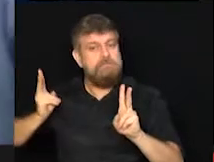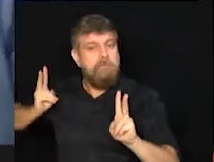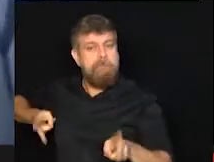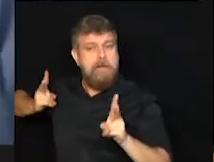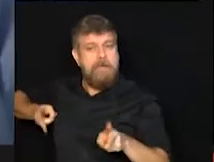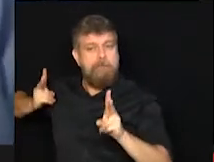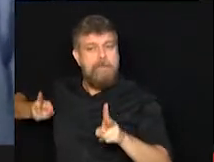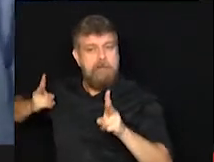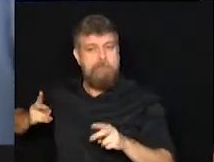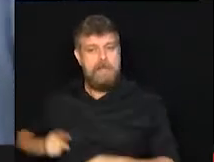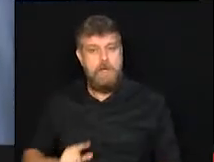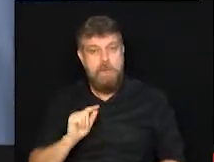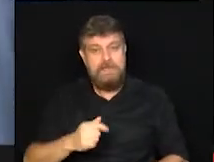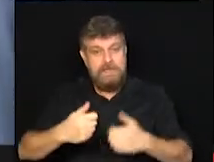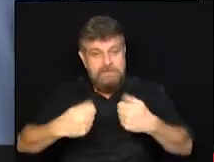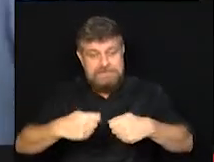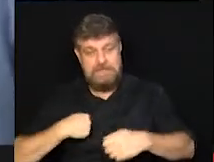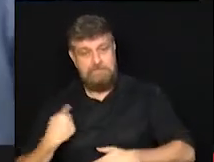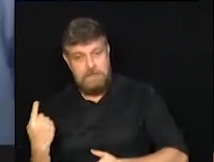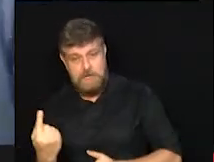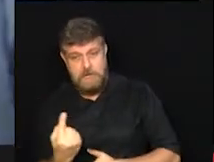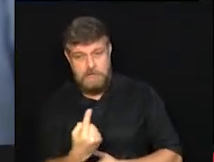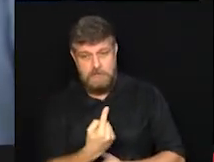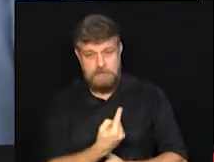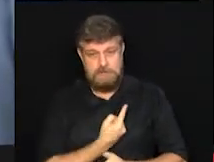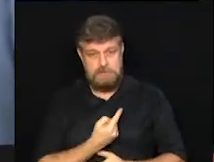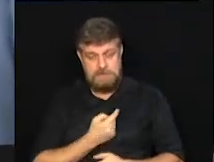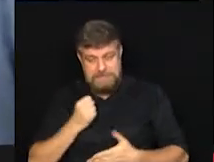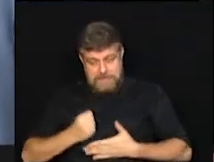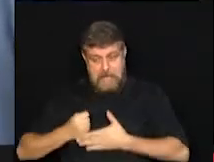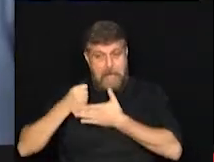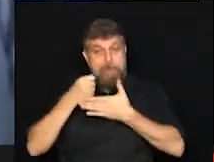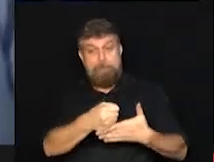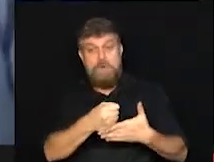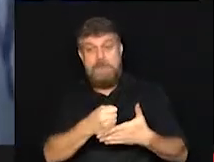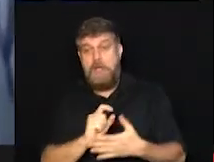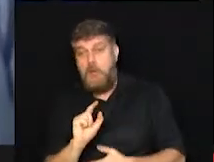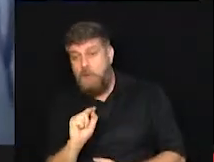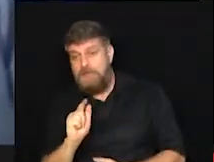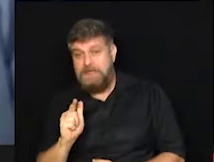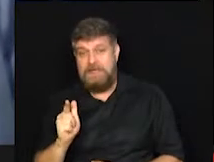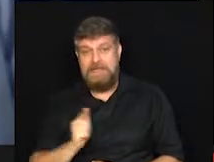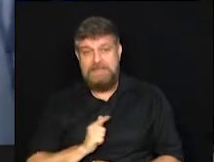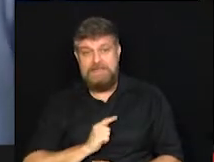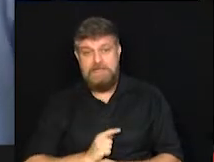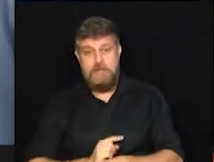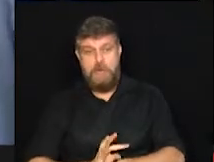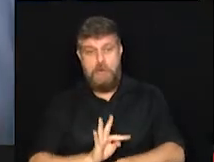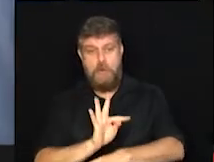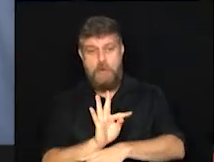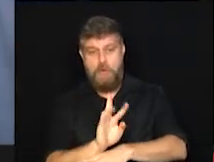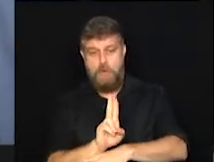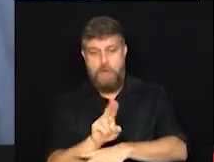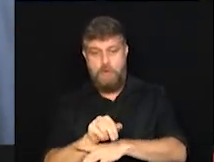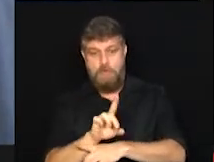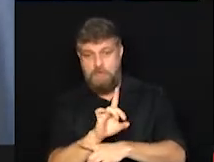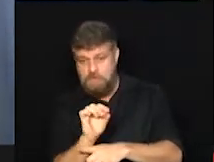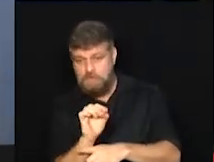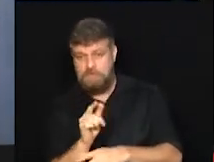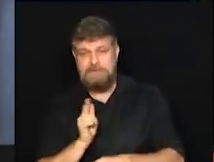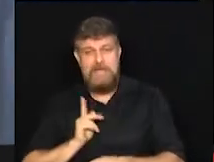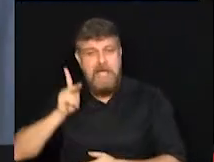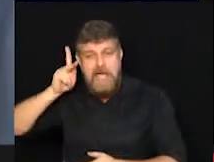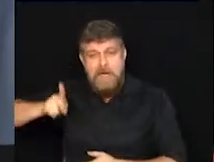que precisávamos e que nós, essa grande contribuição agora é para o fundo. Como a gente fala, política